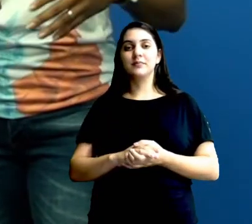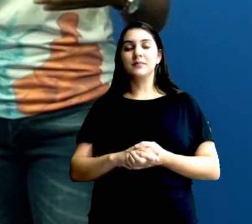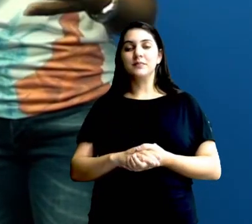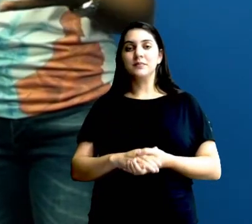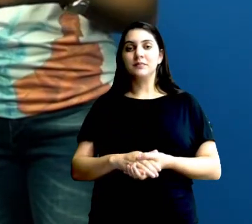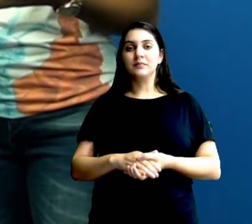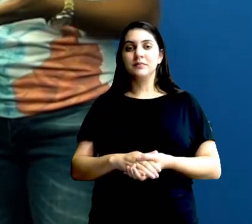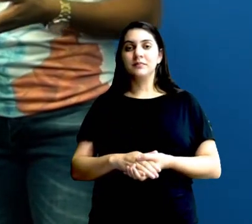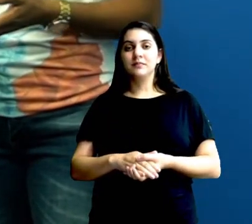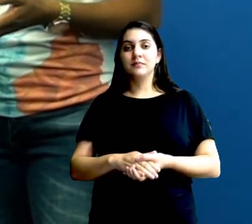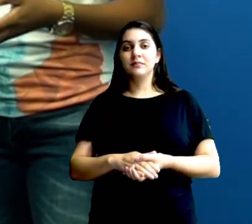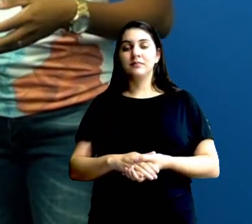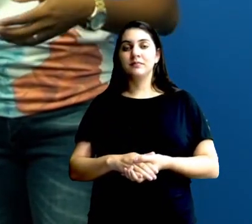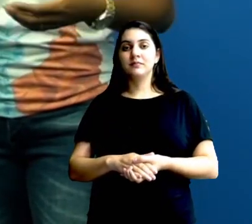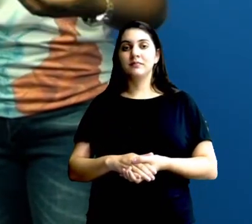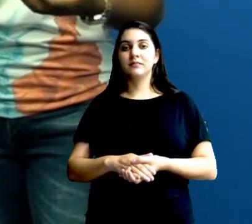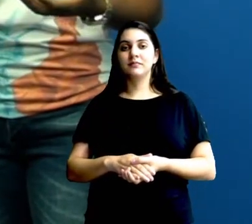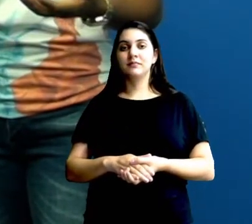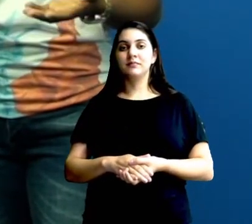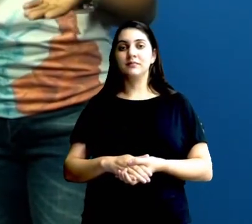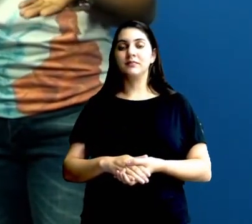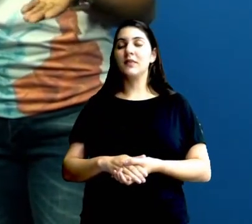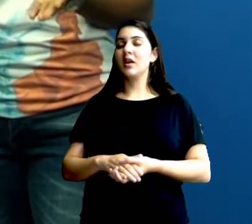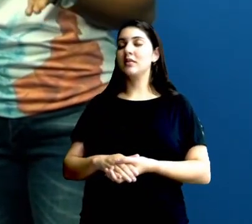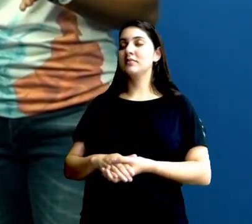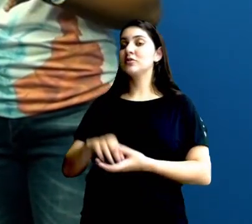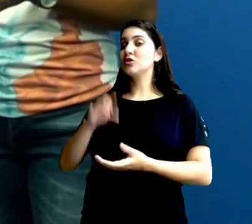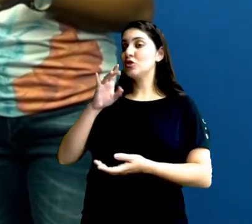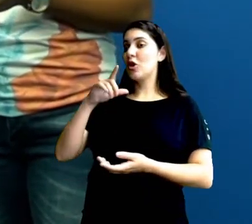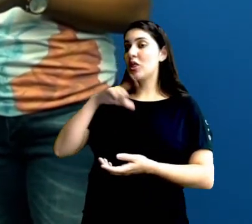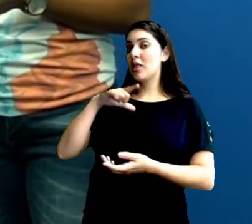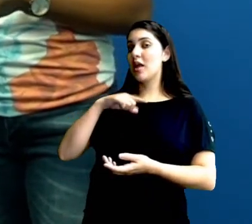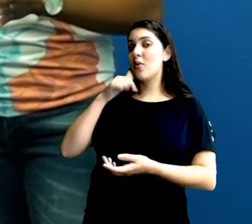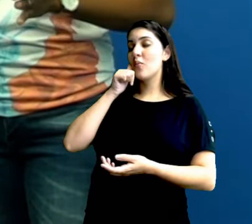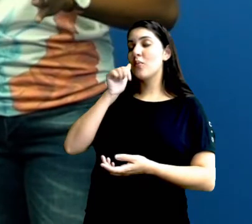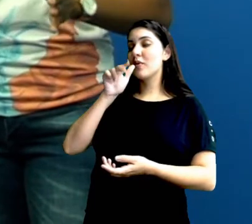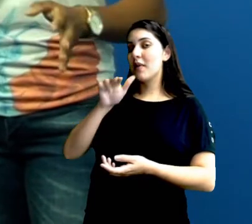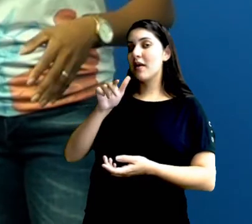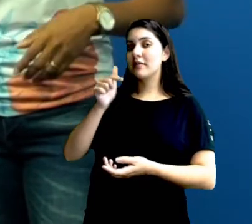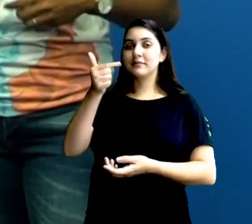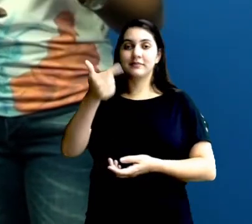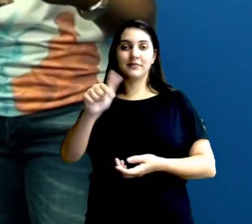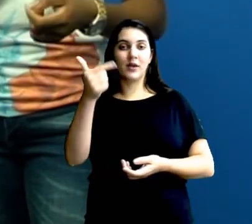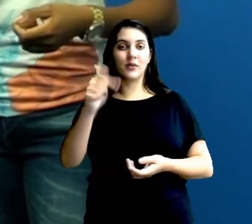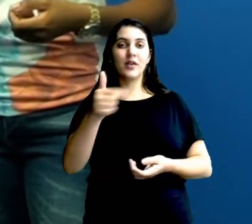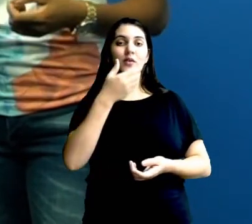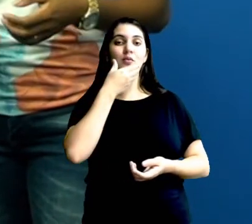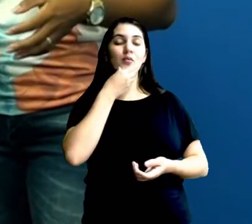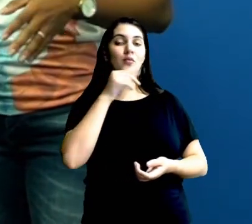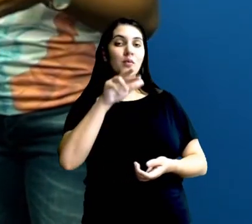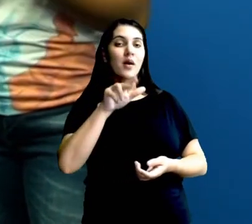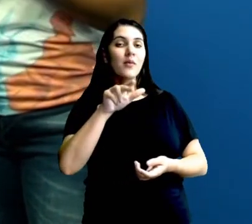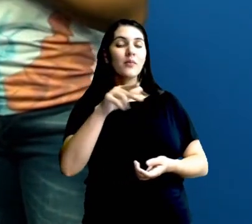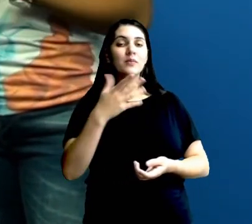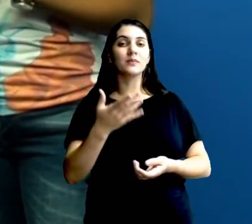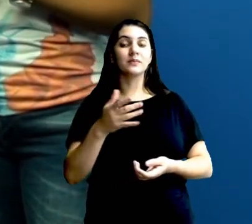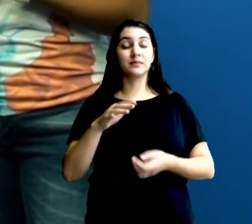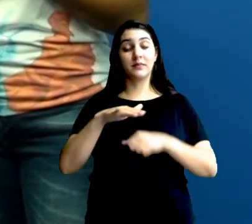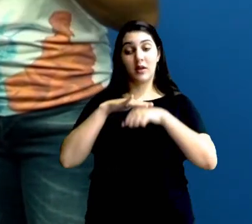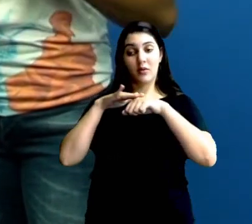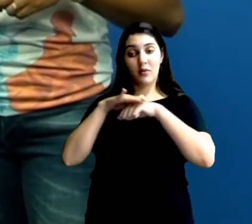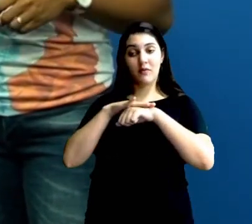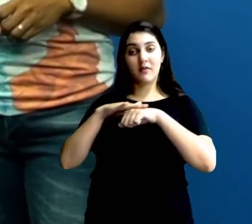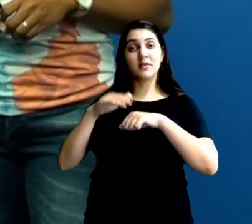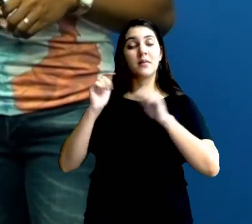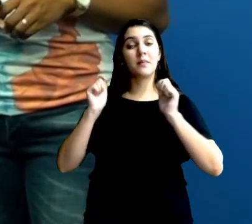sister, I don't have brothers. Que ele disse que só tinha uma irmã e não tinha um irmão. Então, são conversas que vocês podem